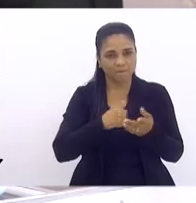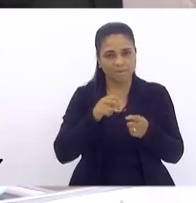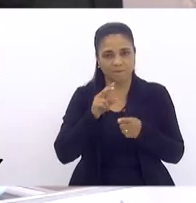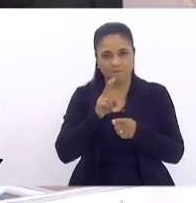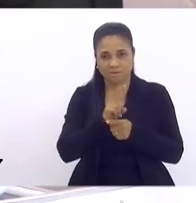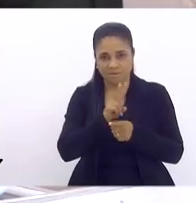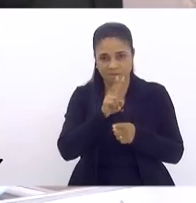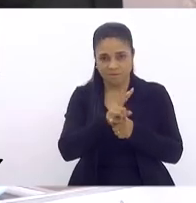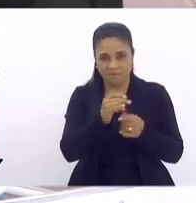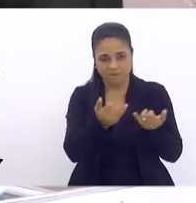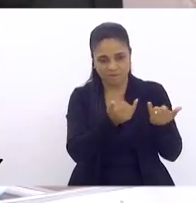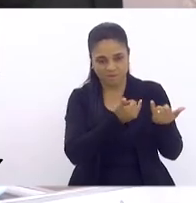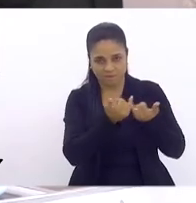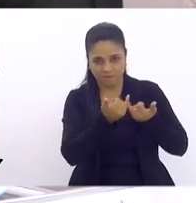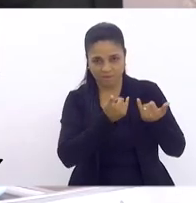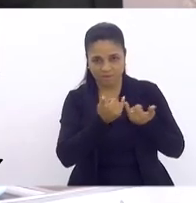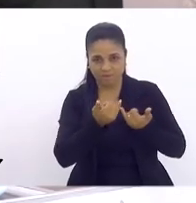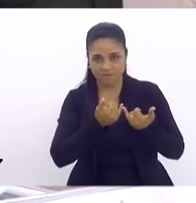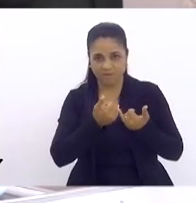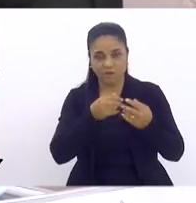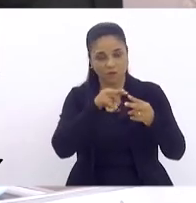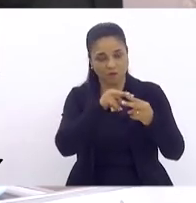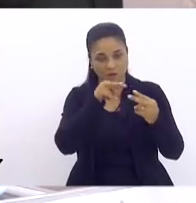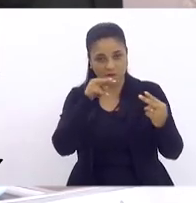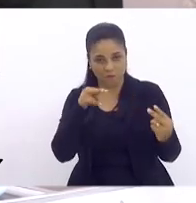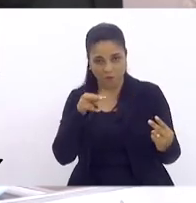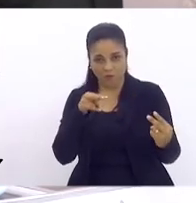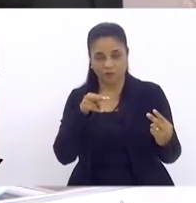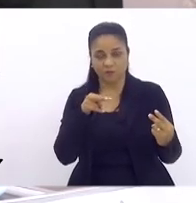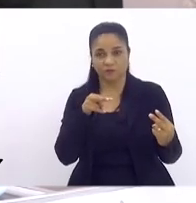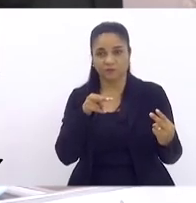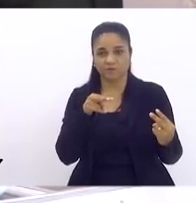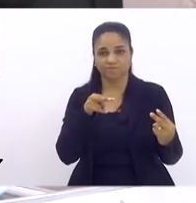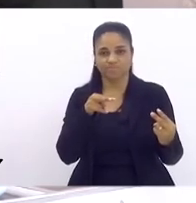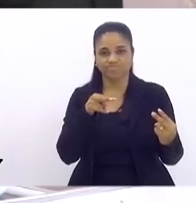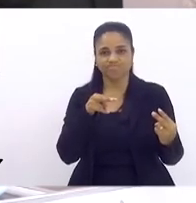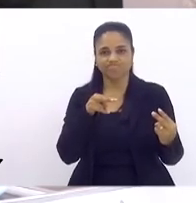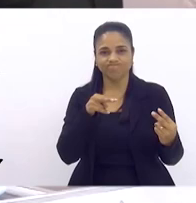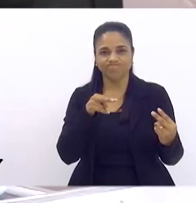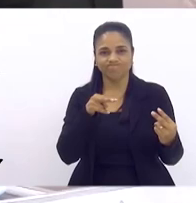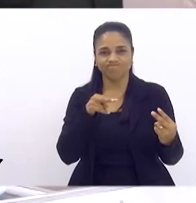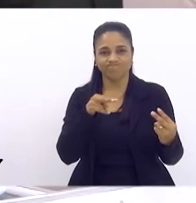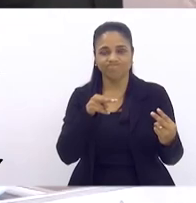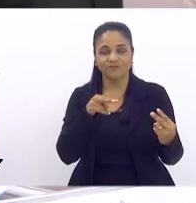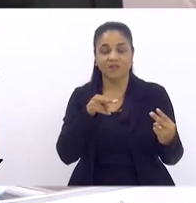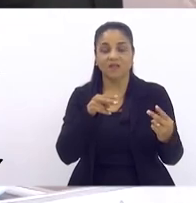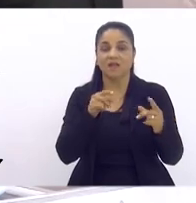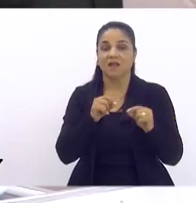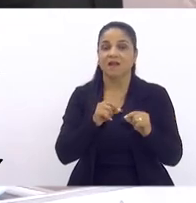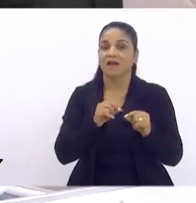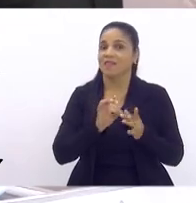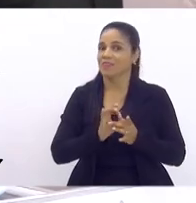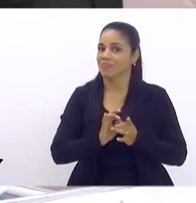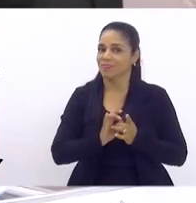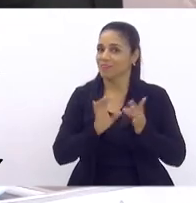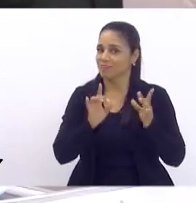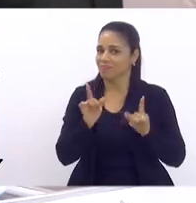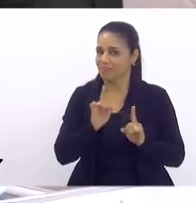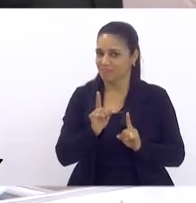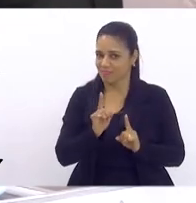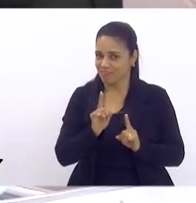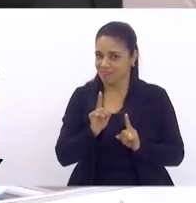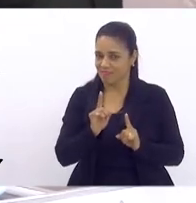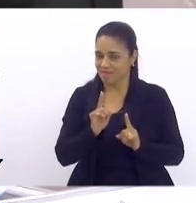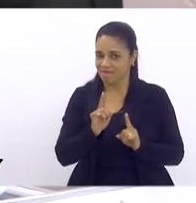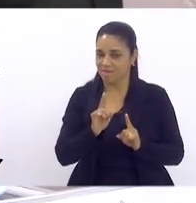remotos Você tem uma produção que Beira o não consentimento né E aí eu acho que um demarcador importante